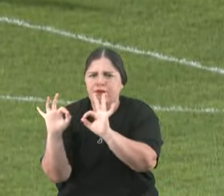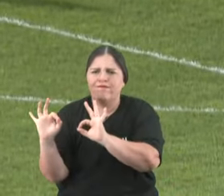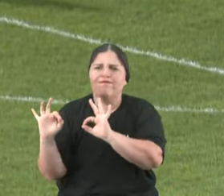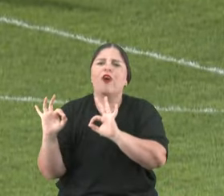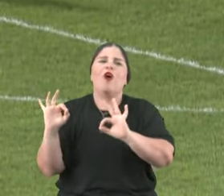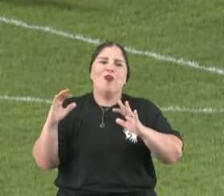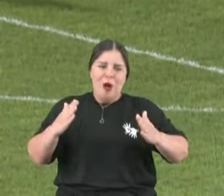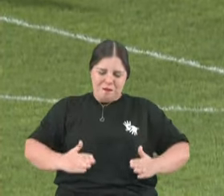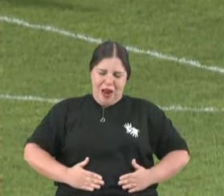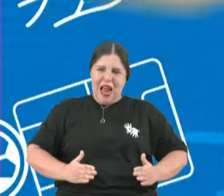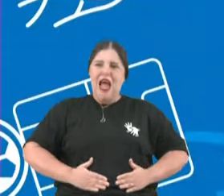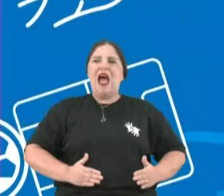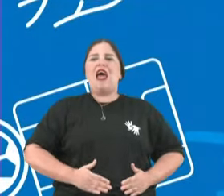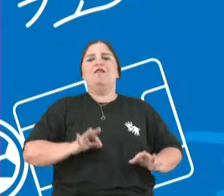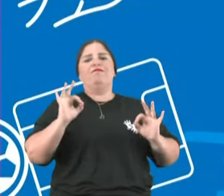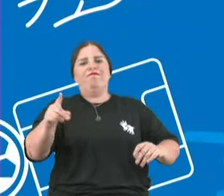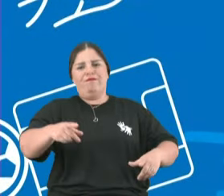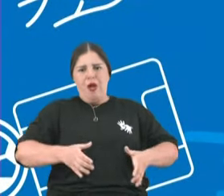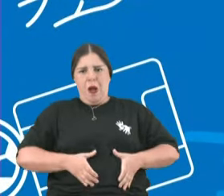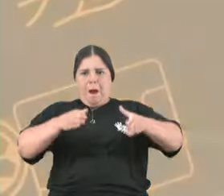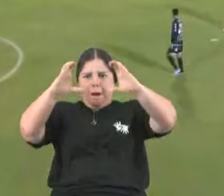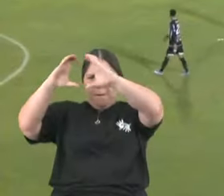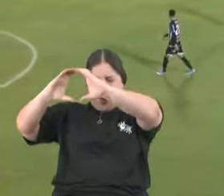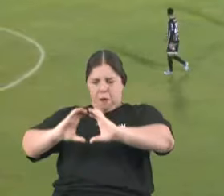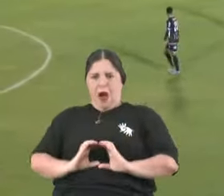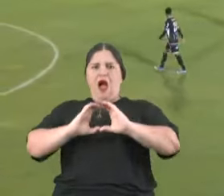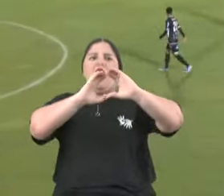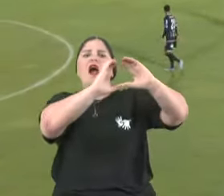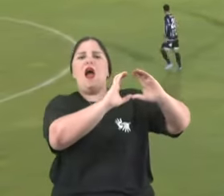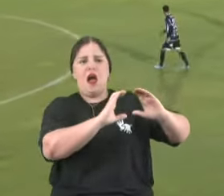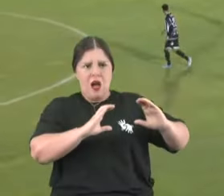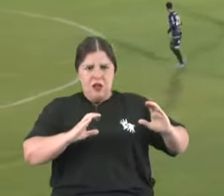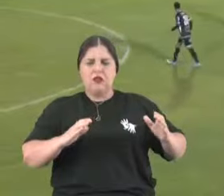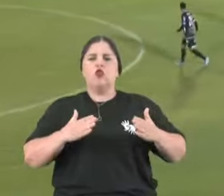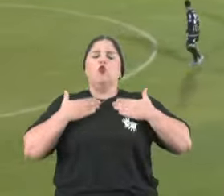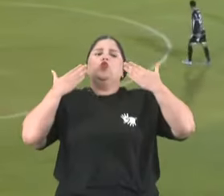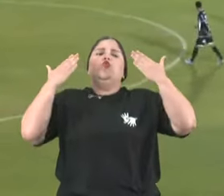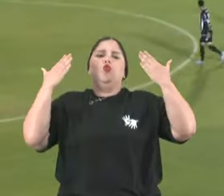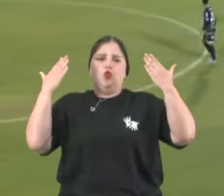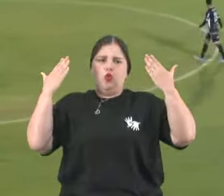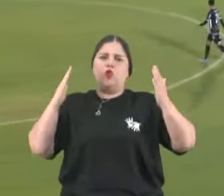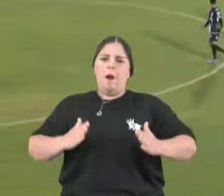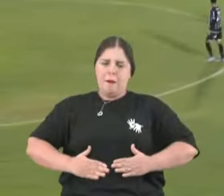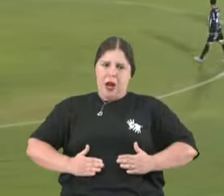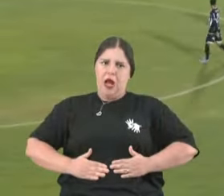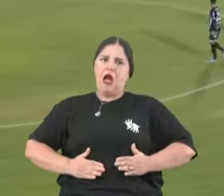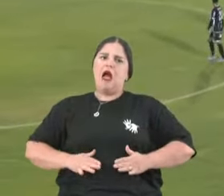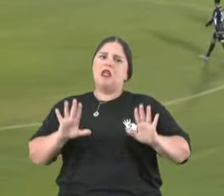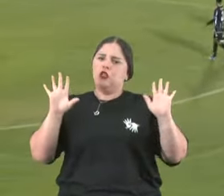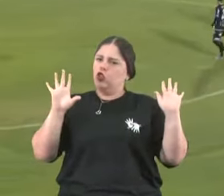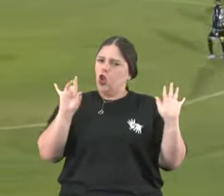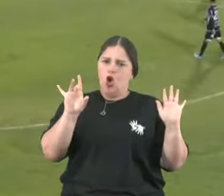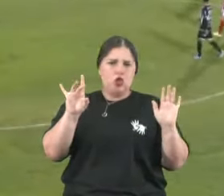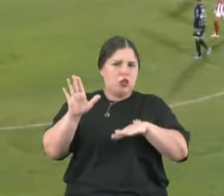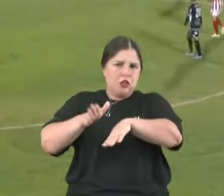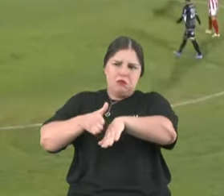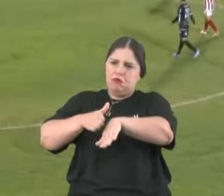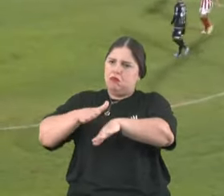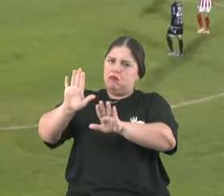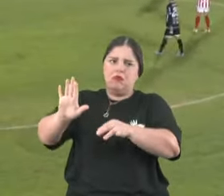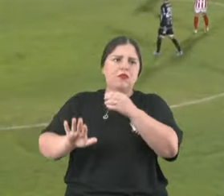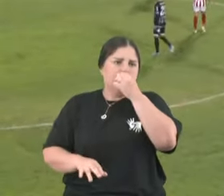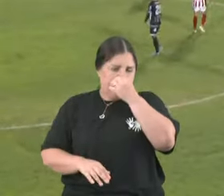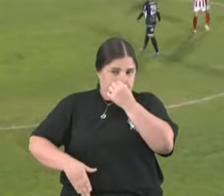tá certo. Foi na barriga do Paulinho. O Paulinho abre os braços com um susto, mas a bola pega apenas na barriga dele. E o Pianissola chega